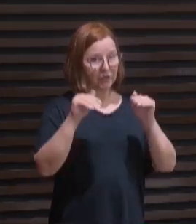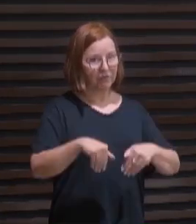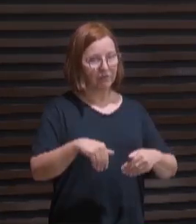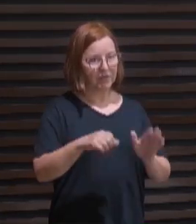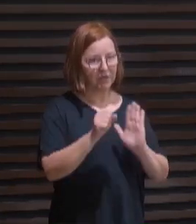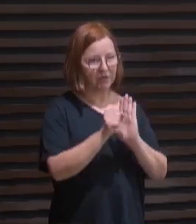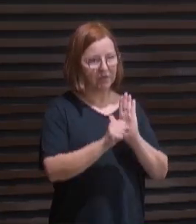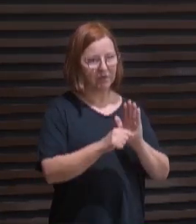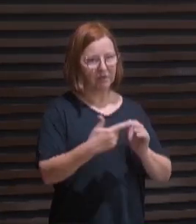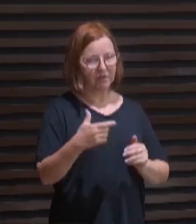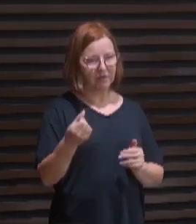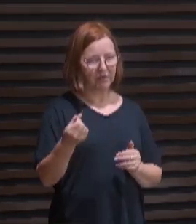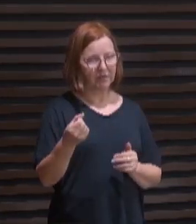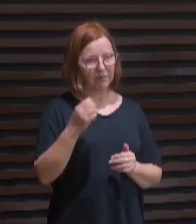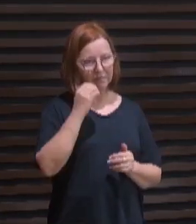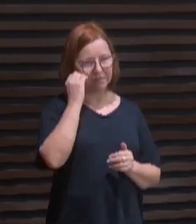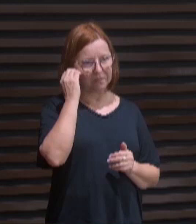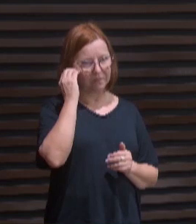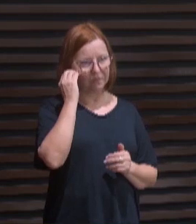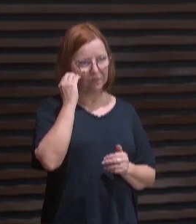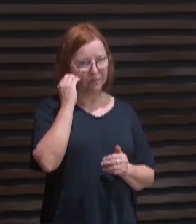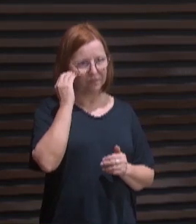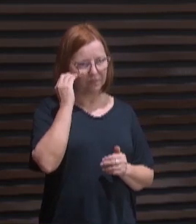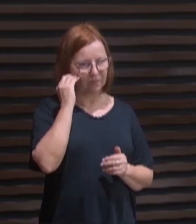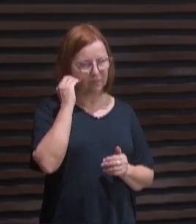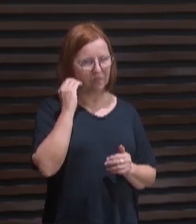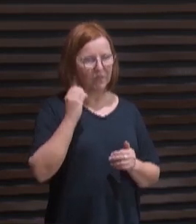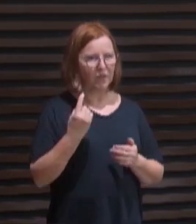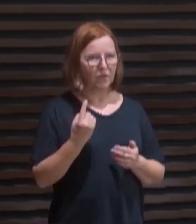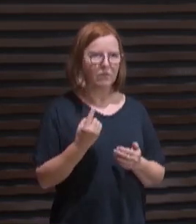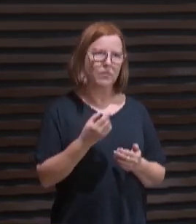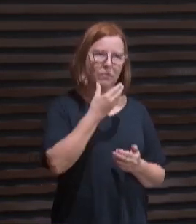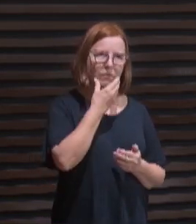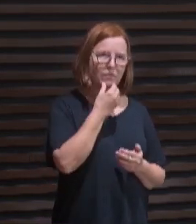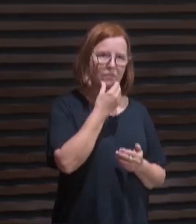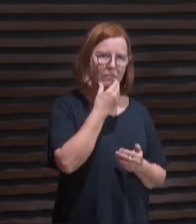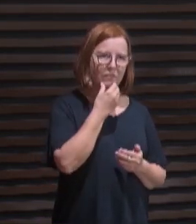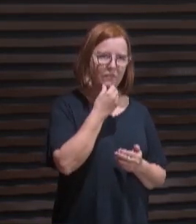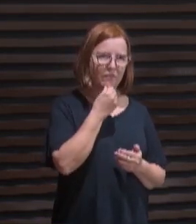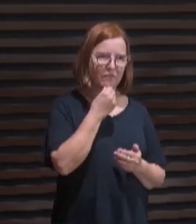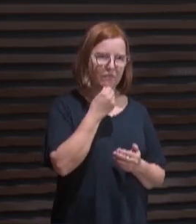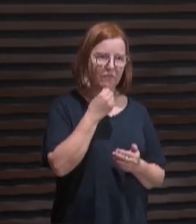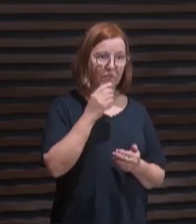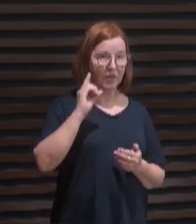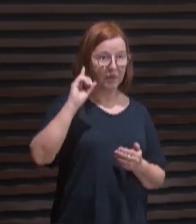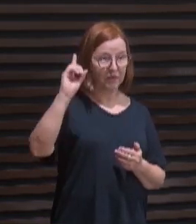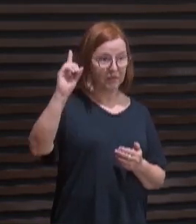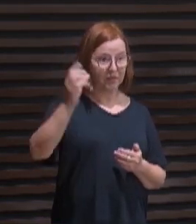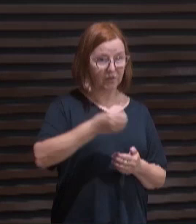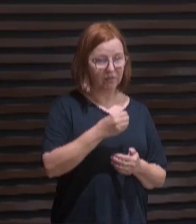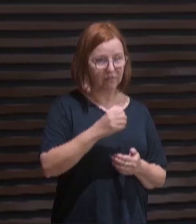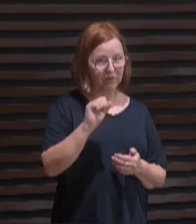do Franz Schaeffer. Franz Schaeffer foi um homem de Deus que viveu na